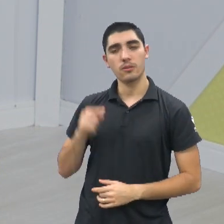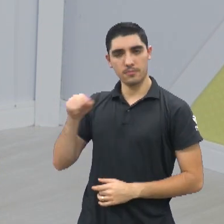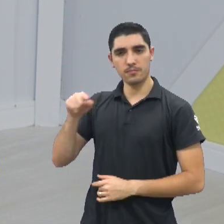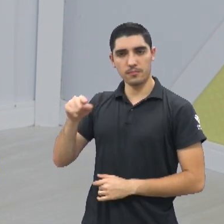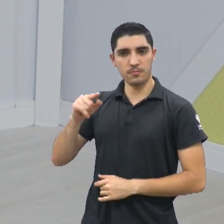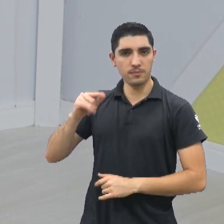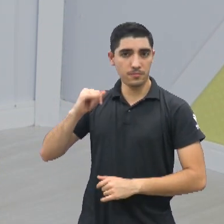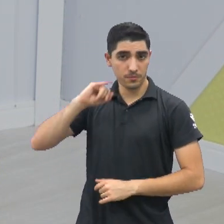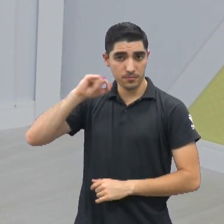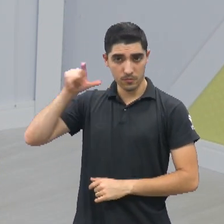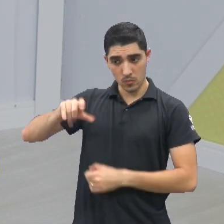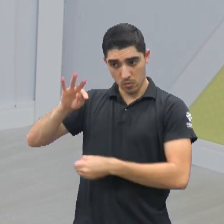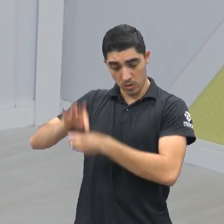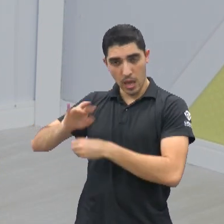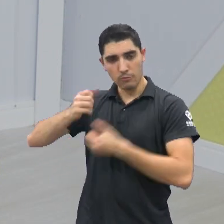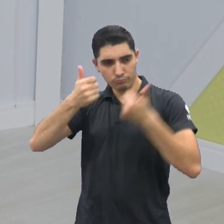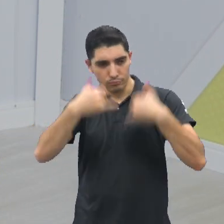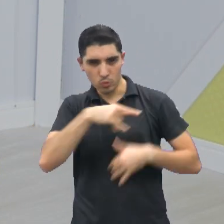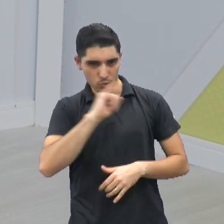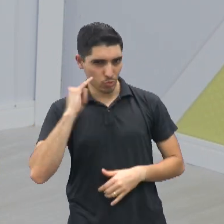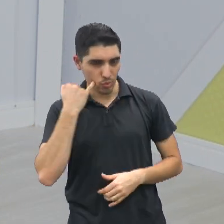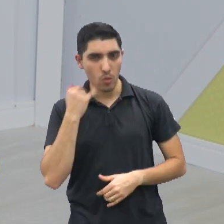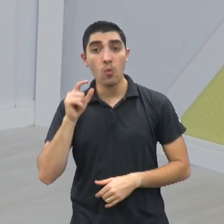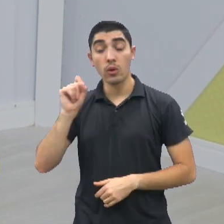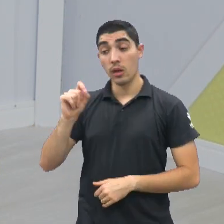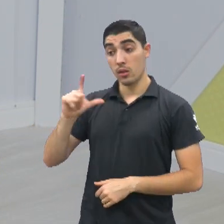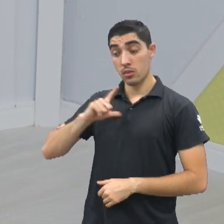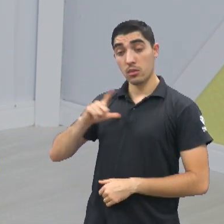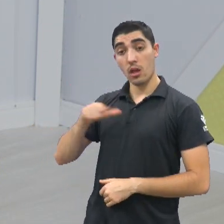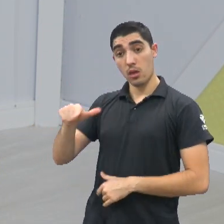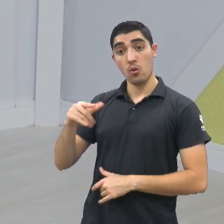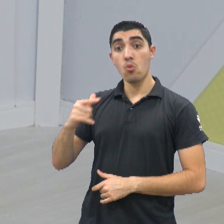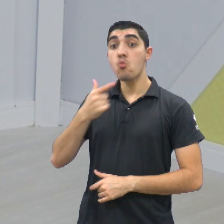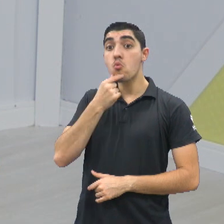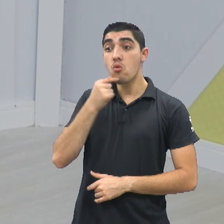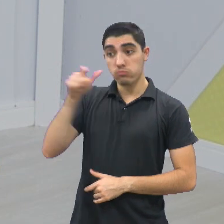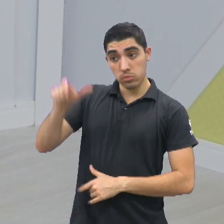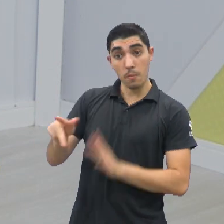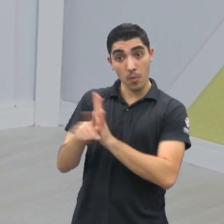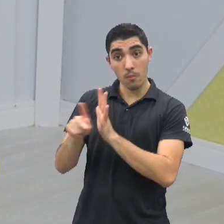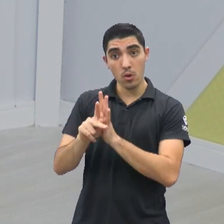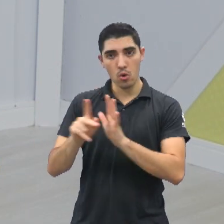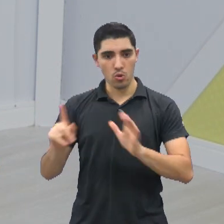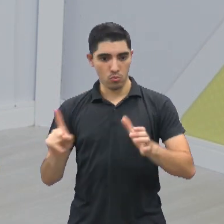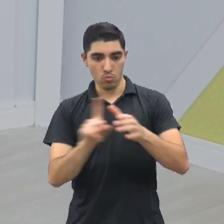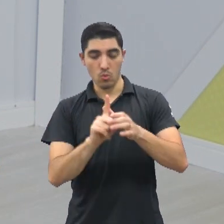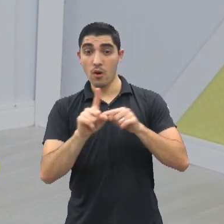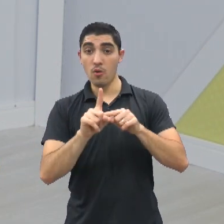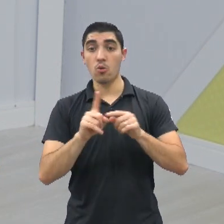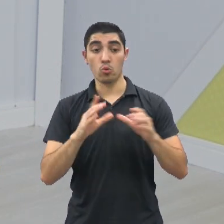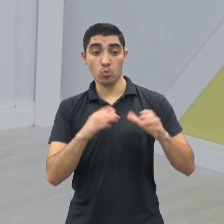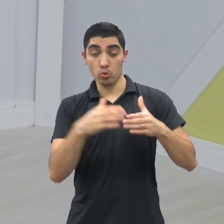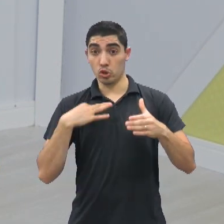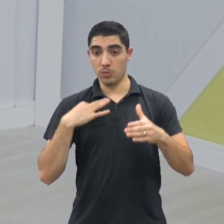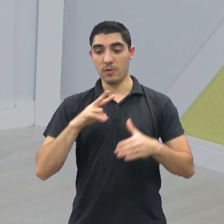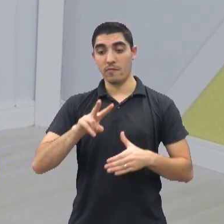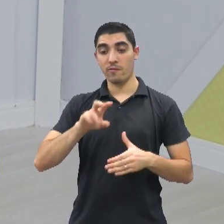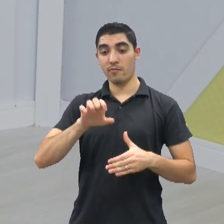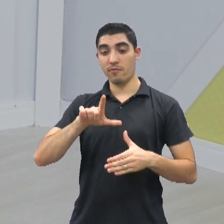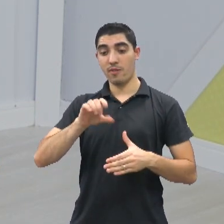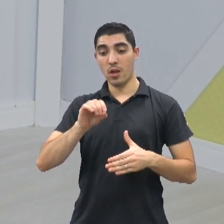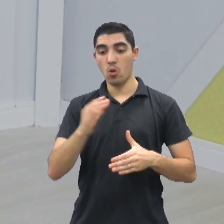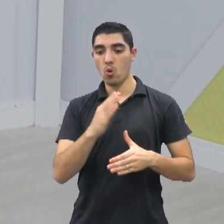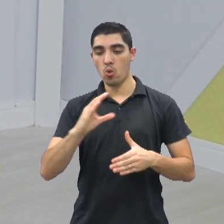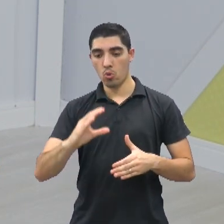pro Joãozinho que um jogador que foi que subiu com o velo Clube foi campeão com o velo clube na série A2 já estaria acertado com o São José e